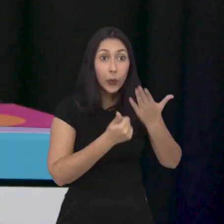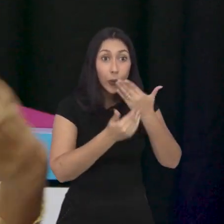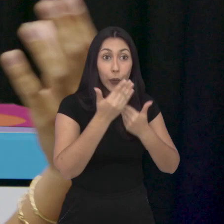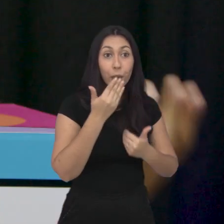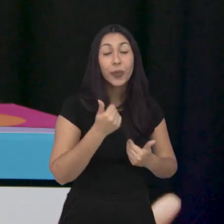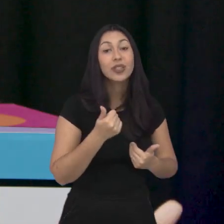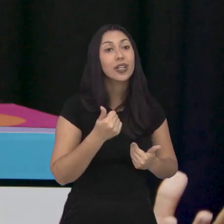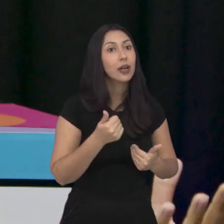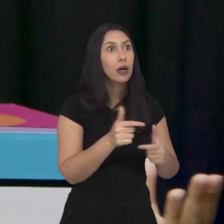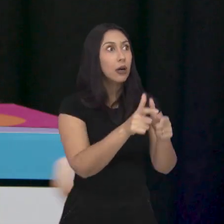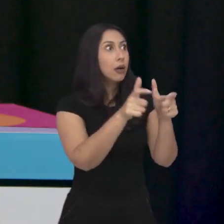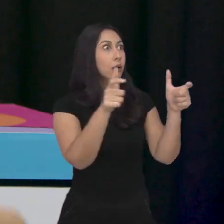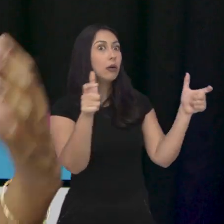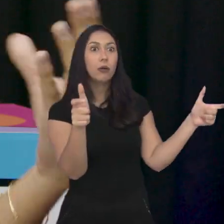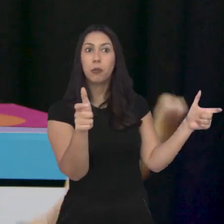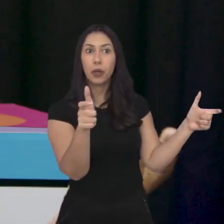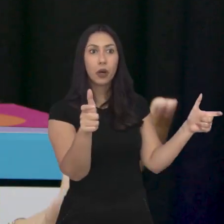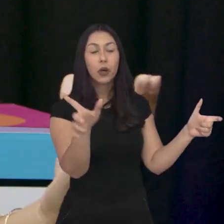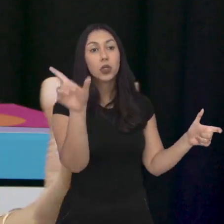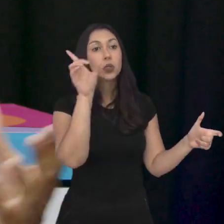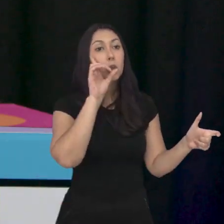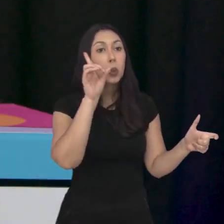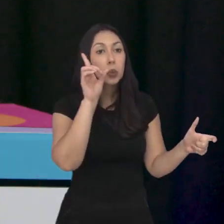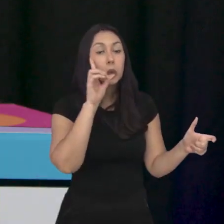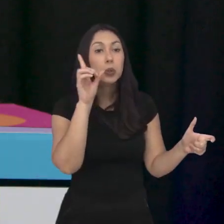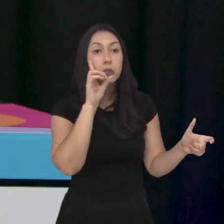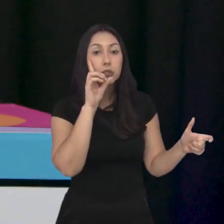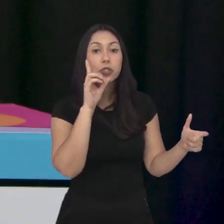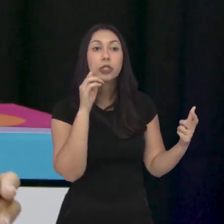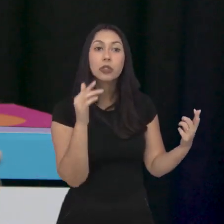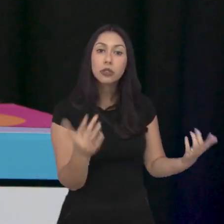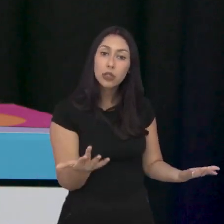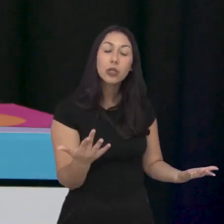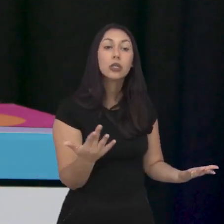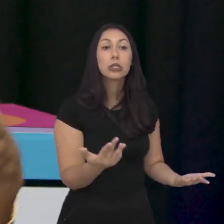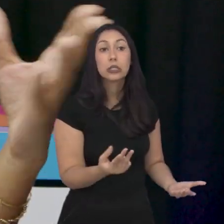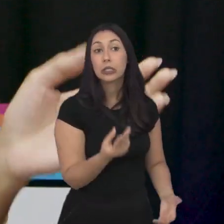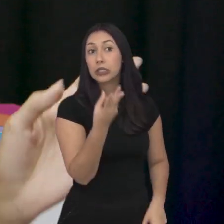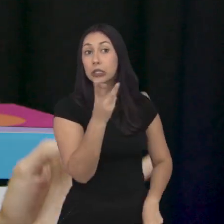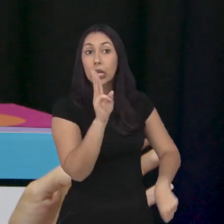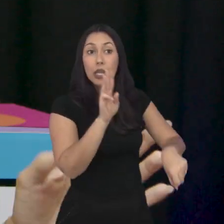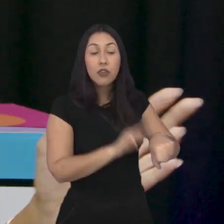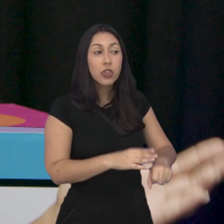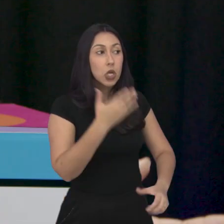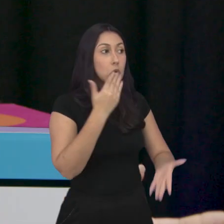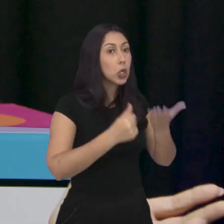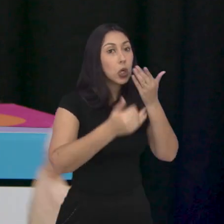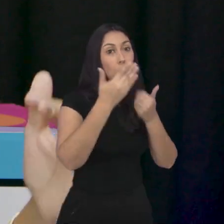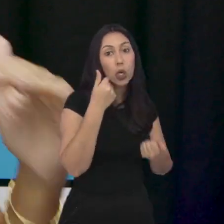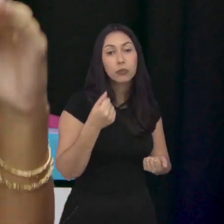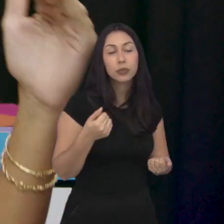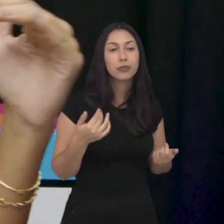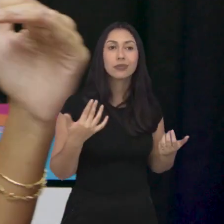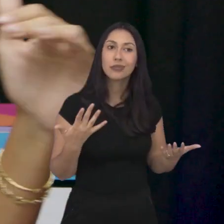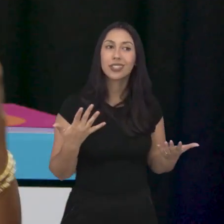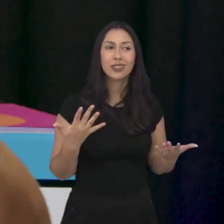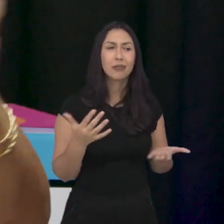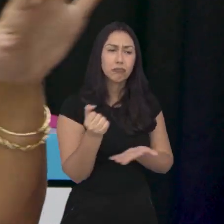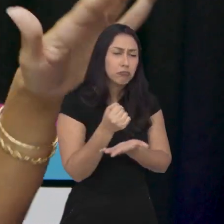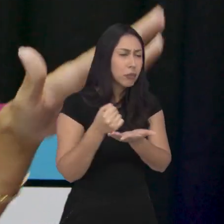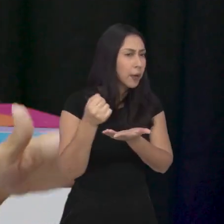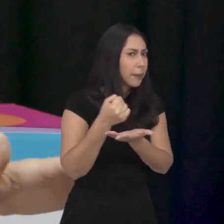para os alimentos é muito maior. Todos os dias a gente faz pelo menos, né, 3 refeições, claro que a gente